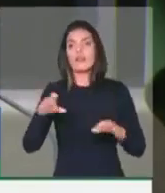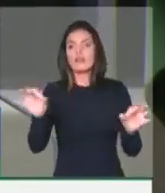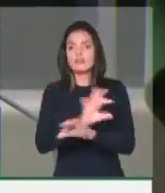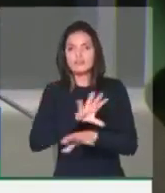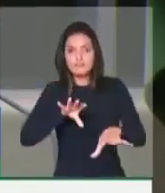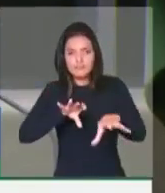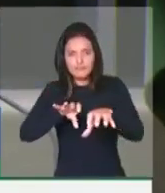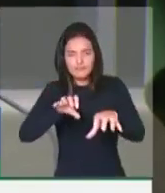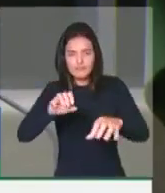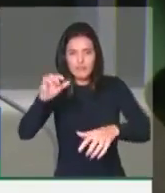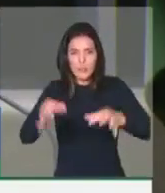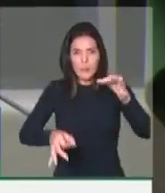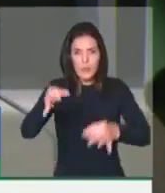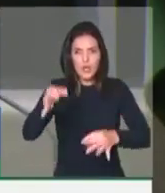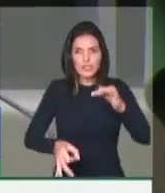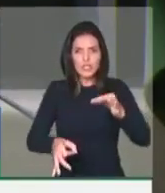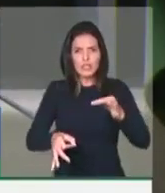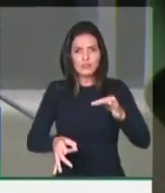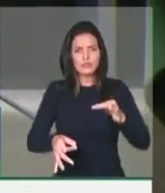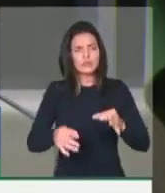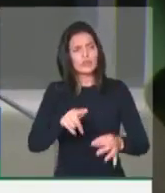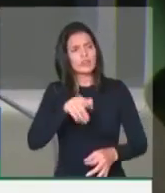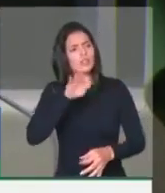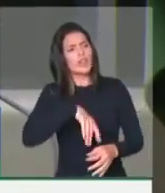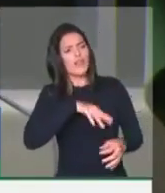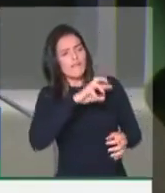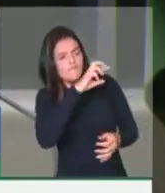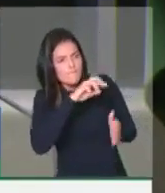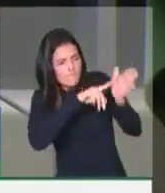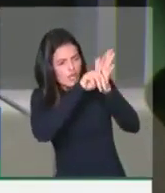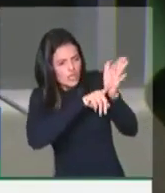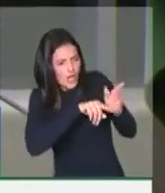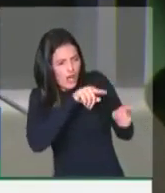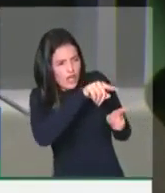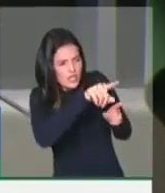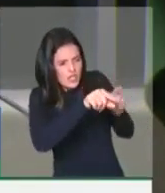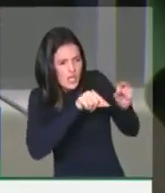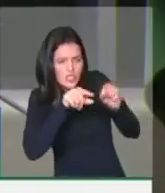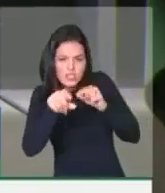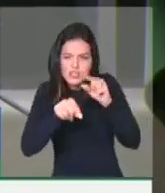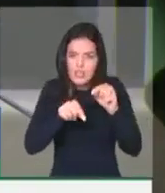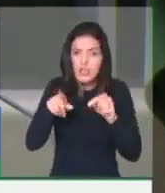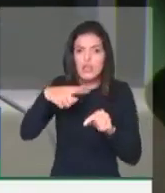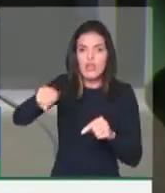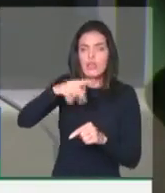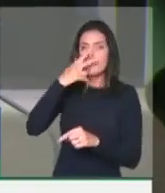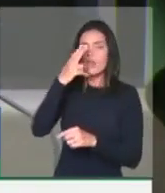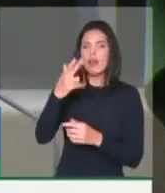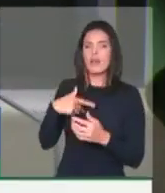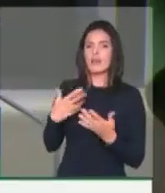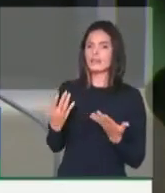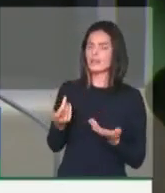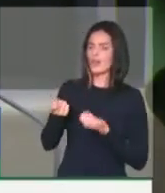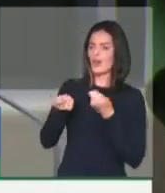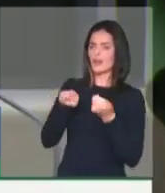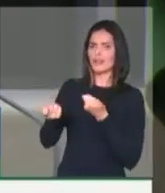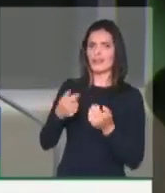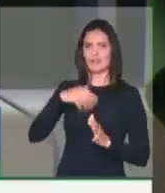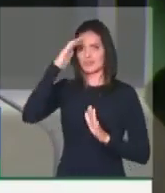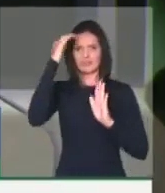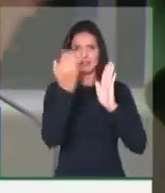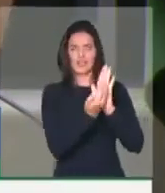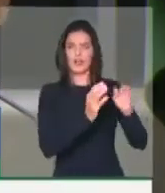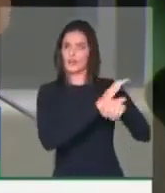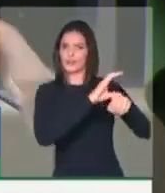ser investigado, tirando e atuando de forma ilegal e parcial, contrariando a Constituição Federal e o Código de